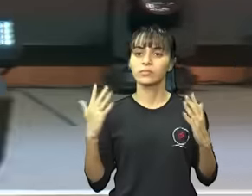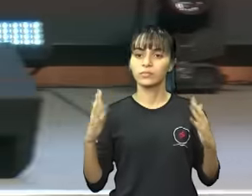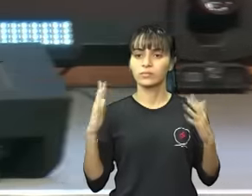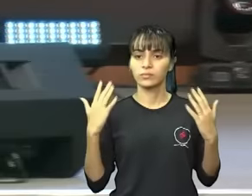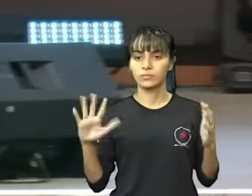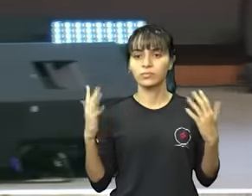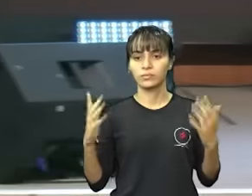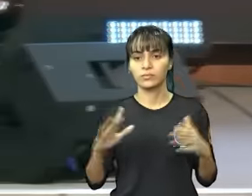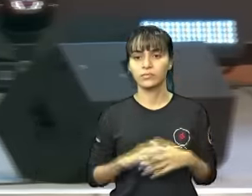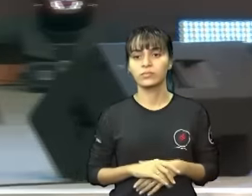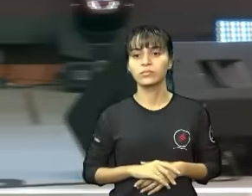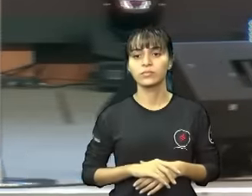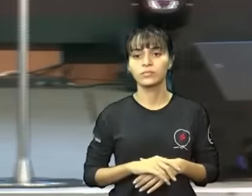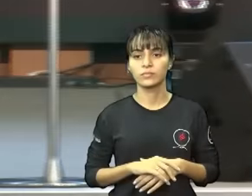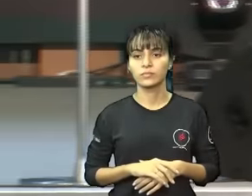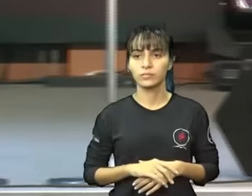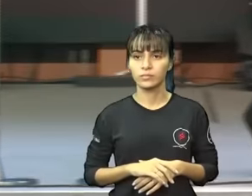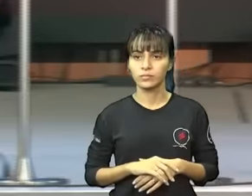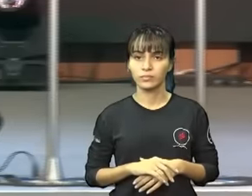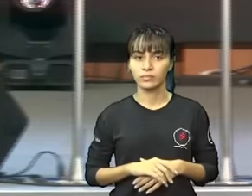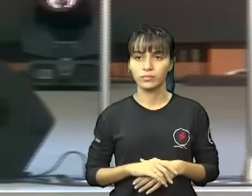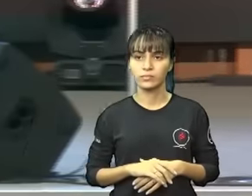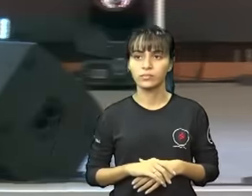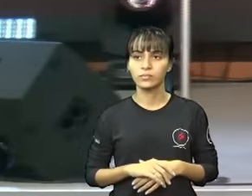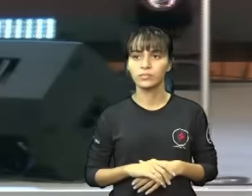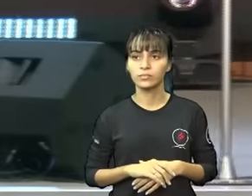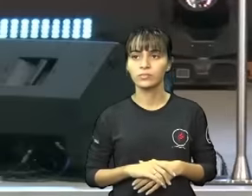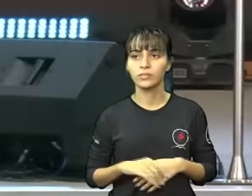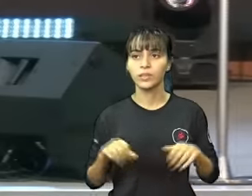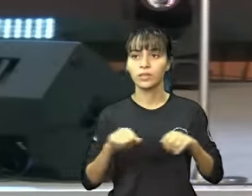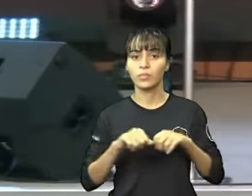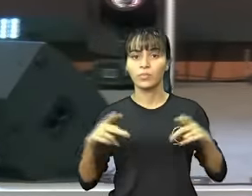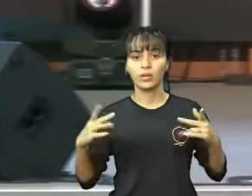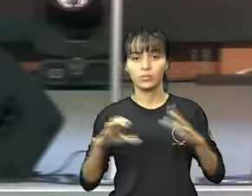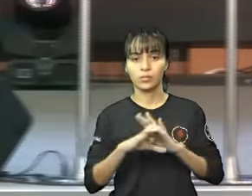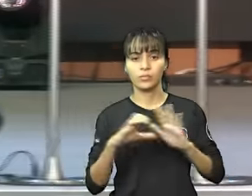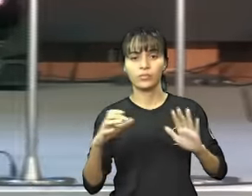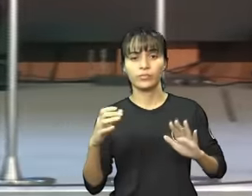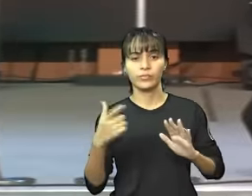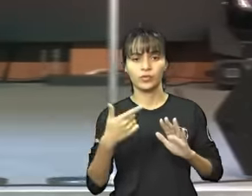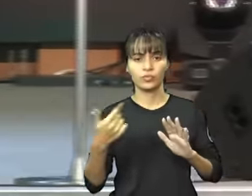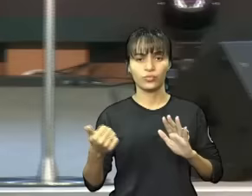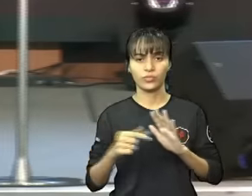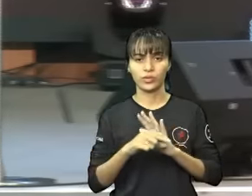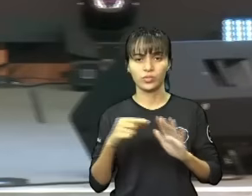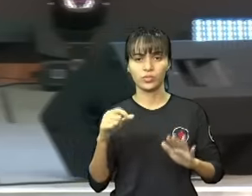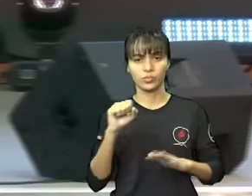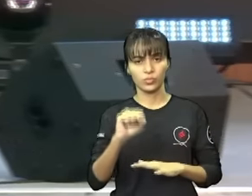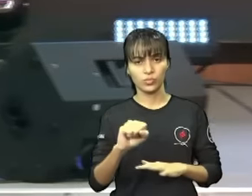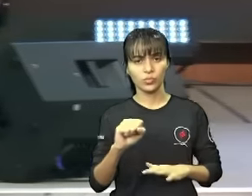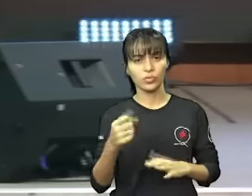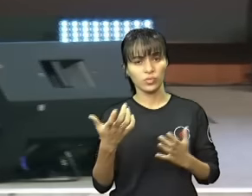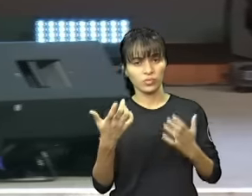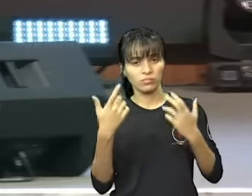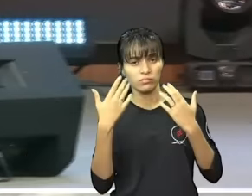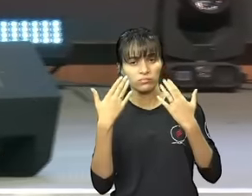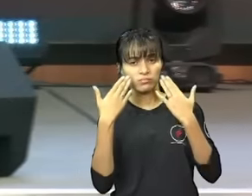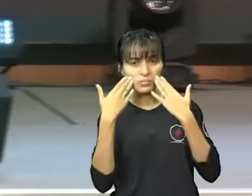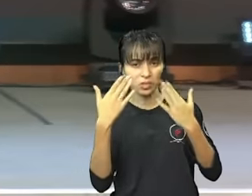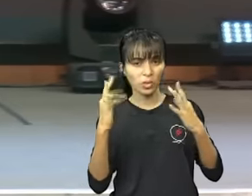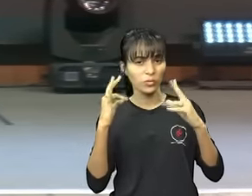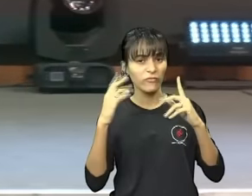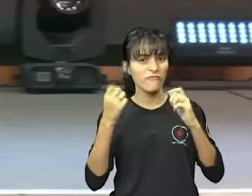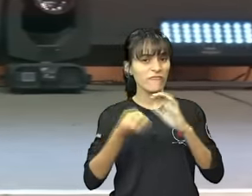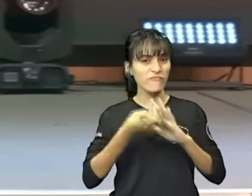agora tem uma outra o pai Apocalipse 21 8 eu podia apresentar várias a Bíblia fala